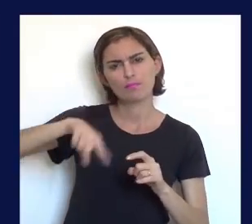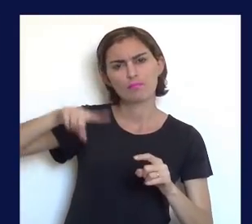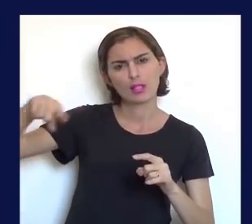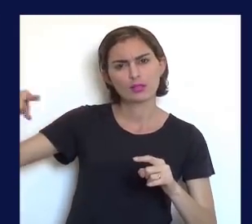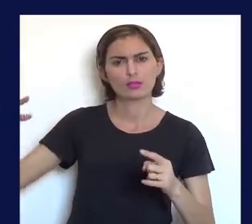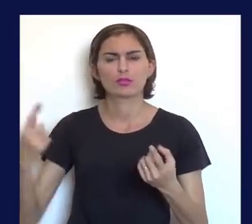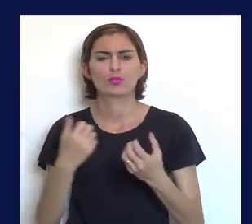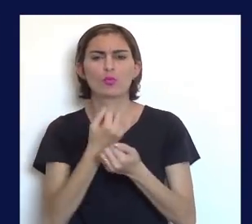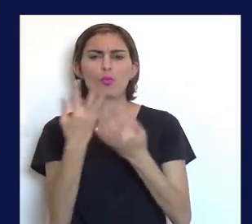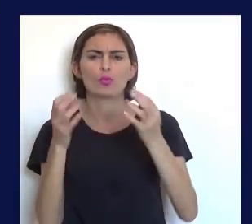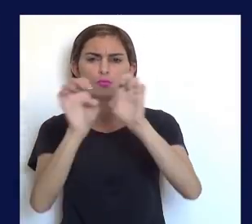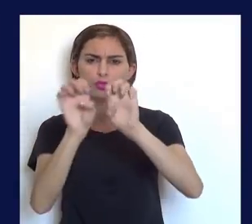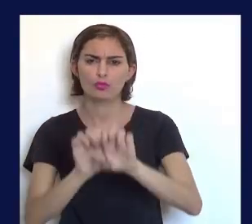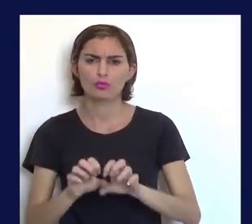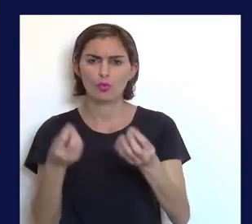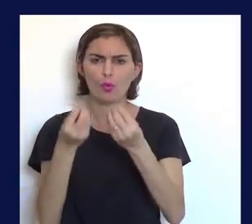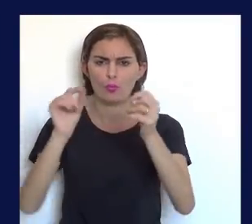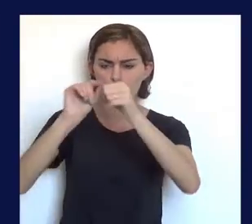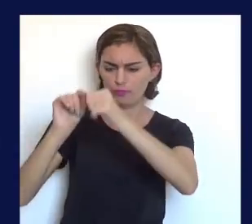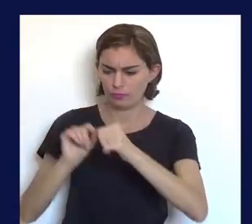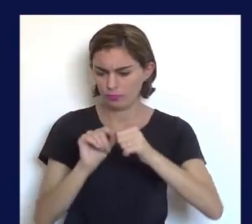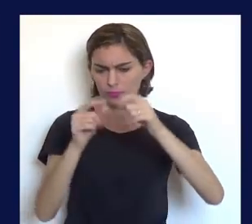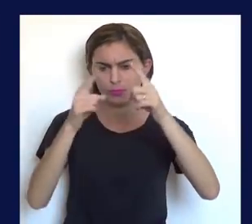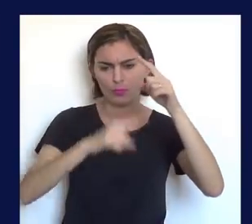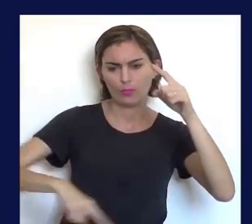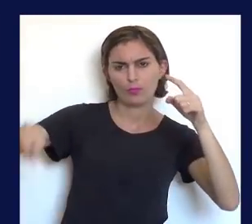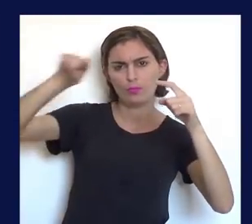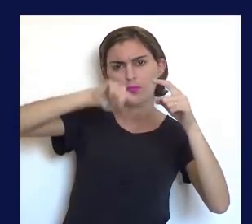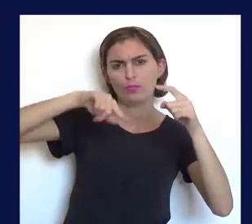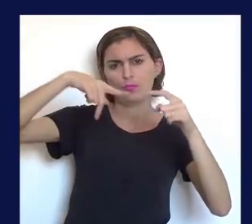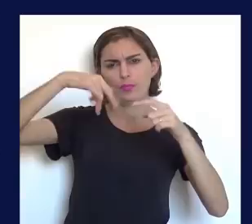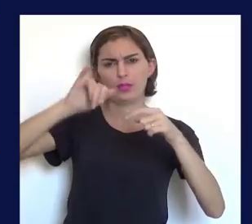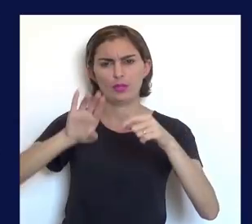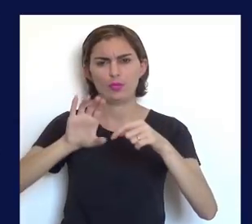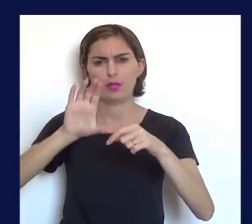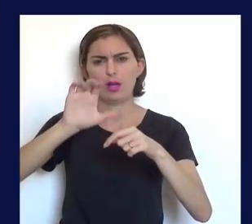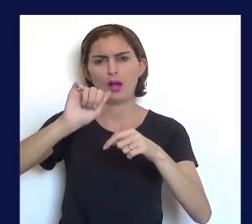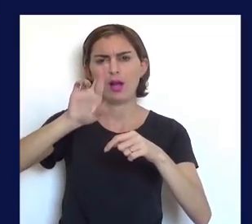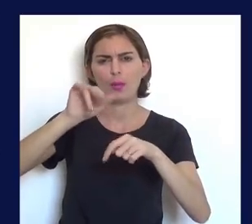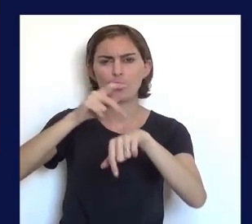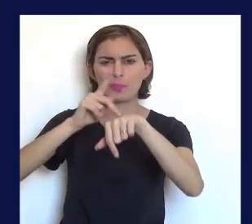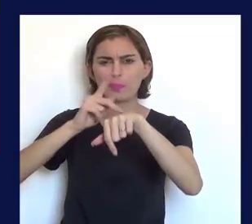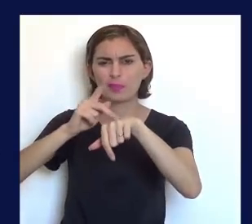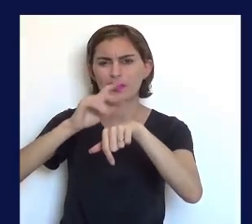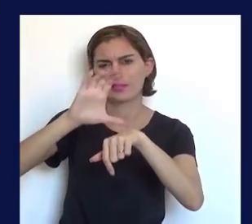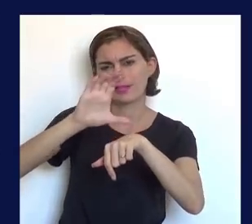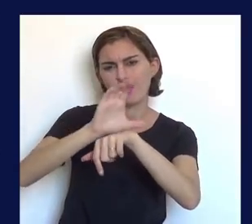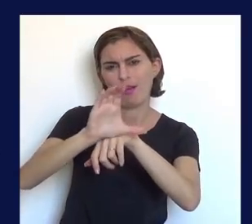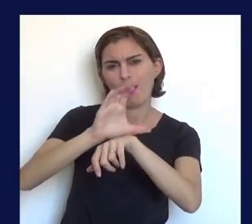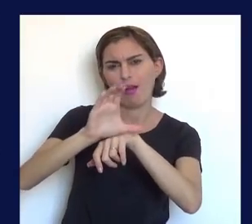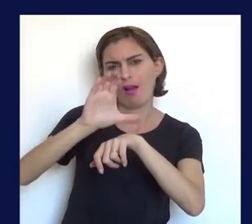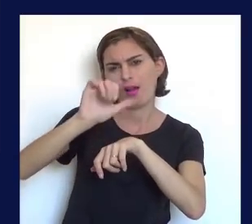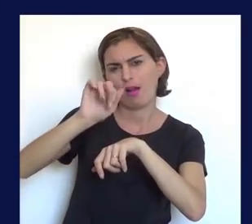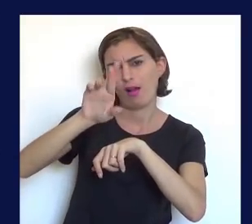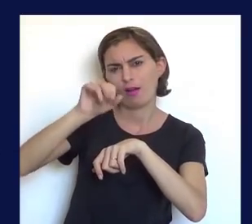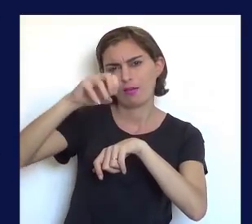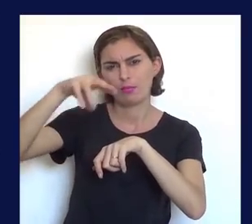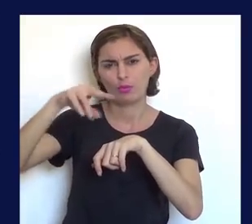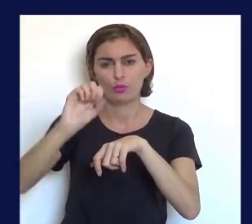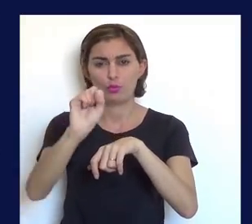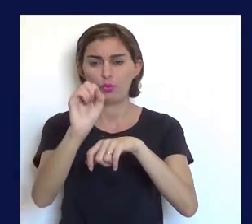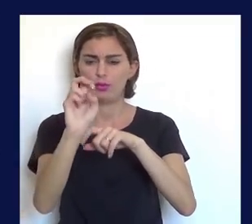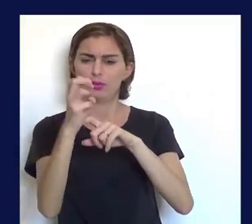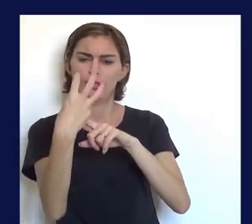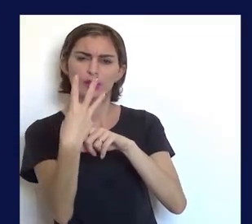deste componente na estrutura do pneu. Preste atenção que o carbono tem a maior percentagem, cerca